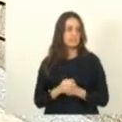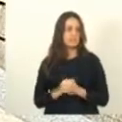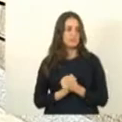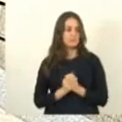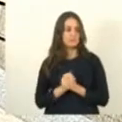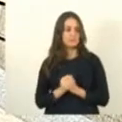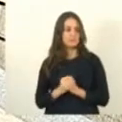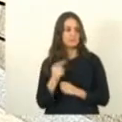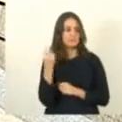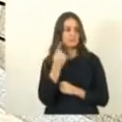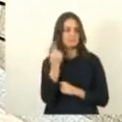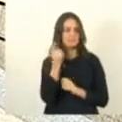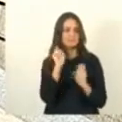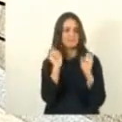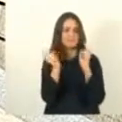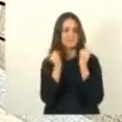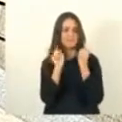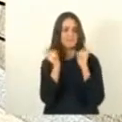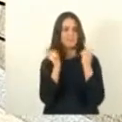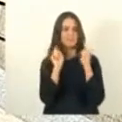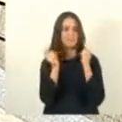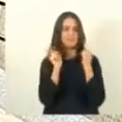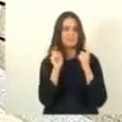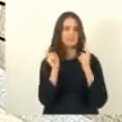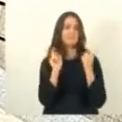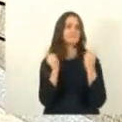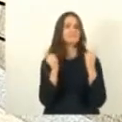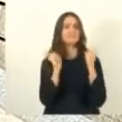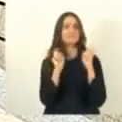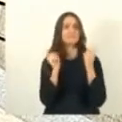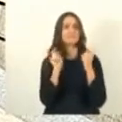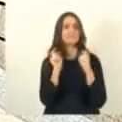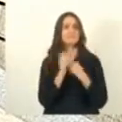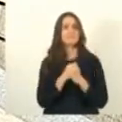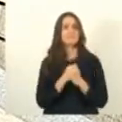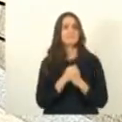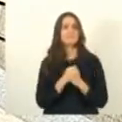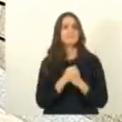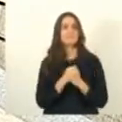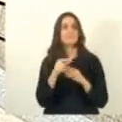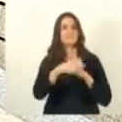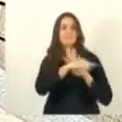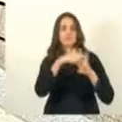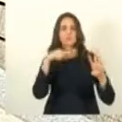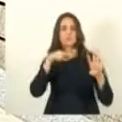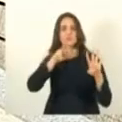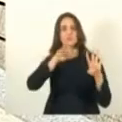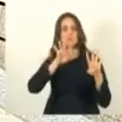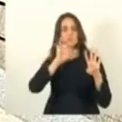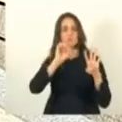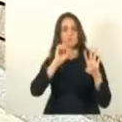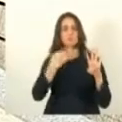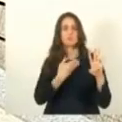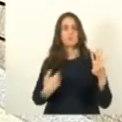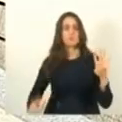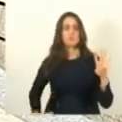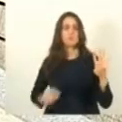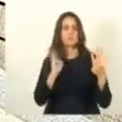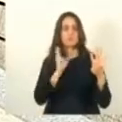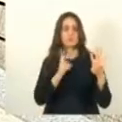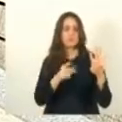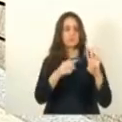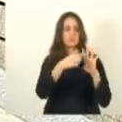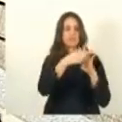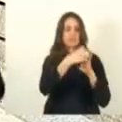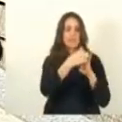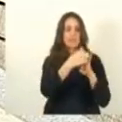na primeira sessão de hoje, a sessão ordinária, 4 vetos do governo foram mantidos. 3